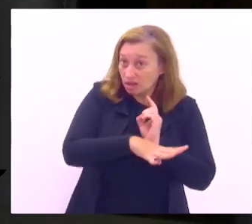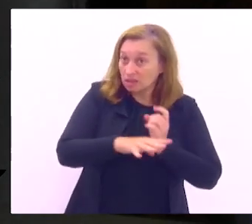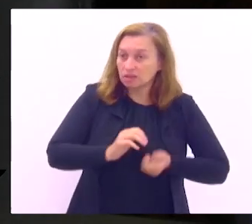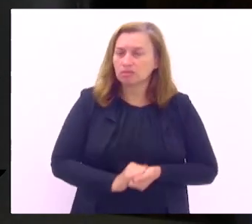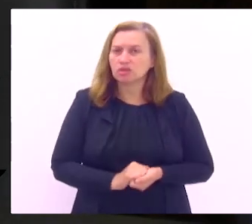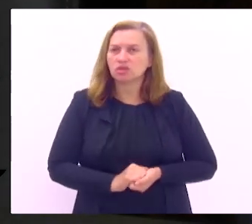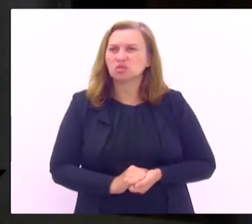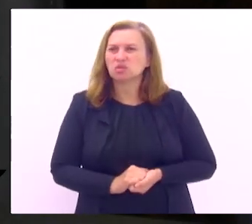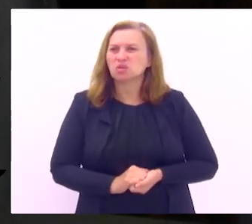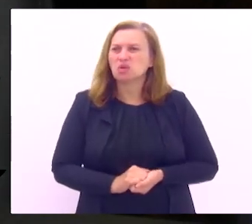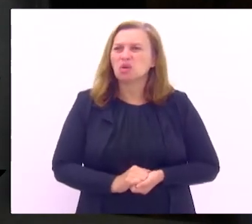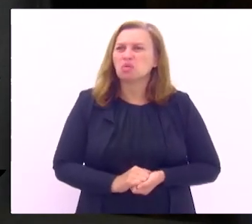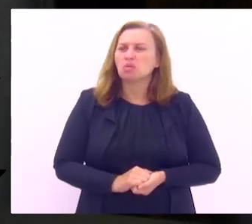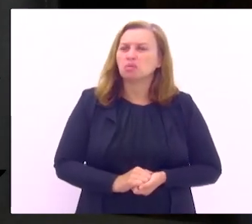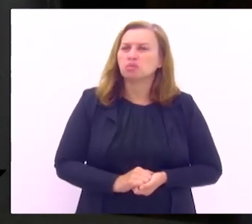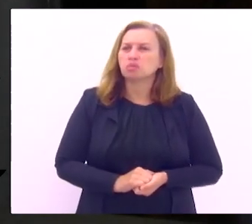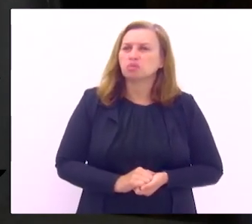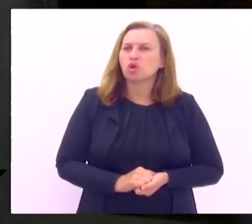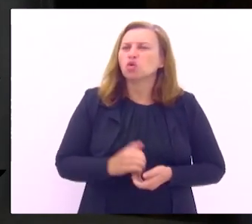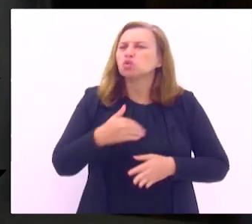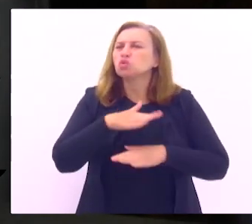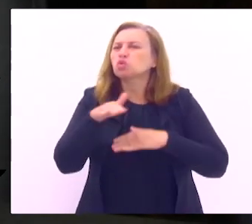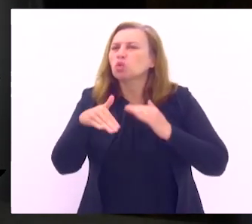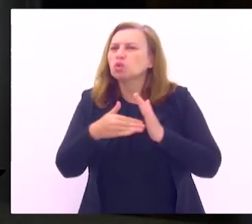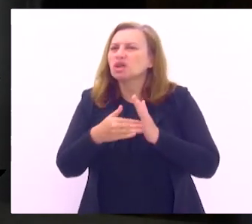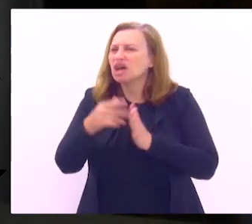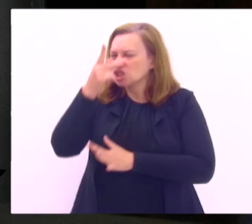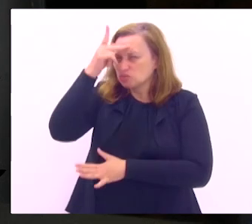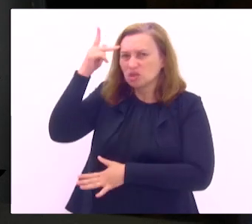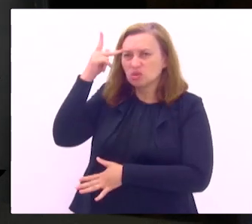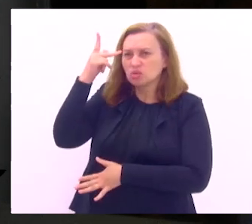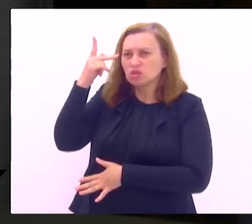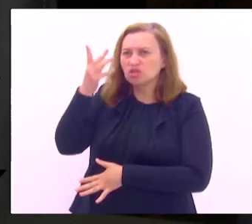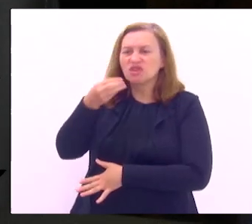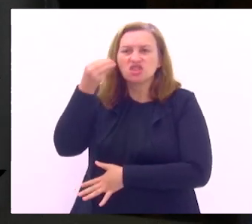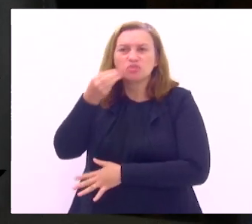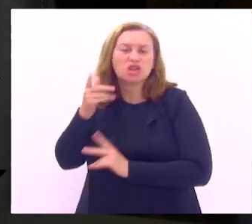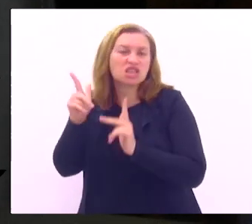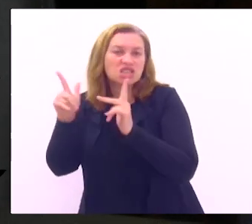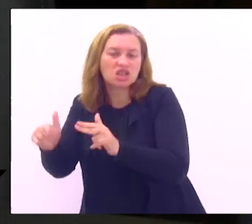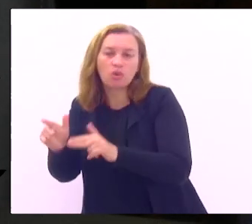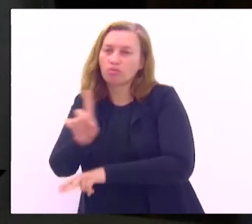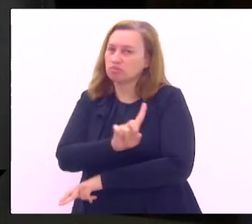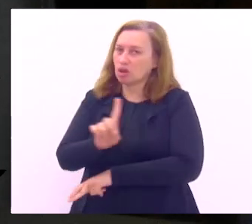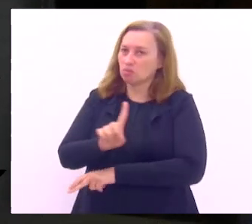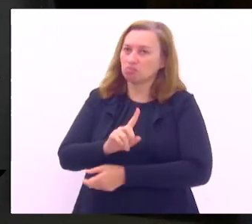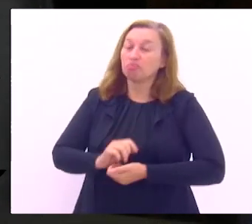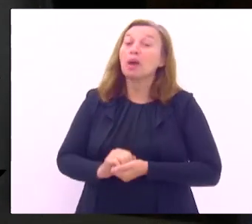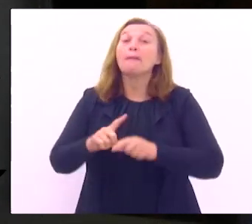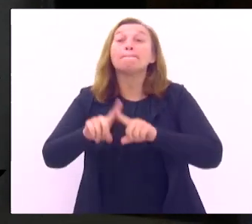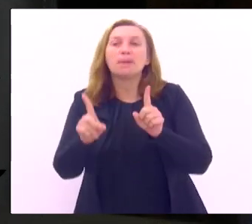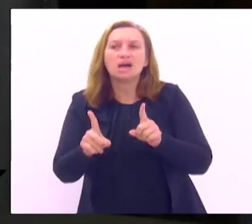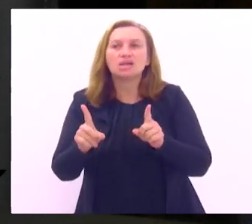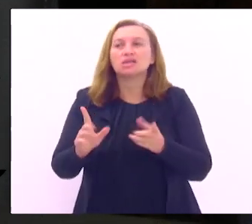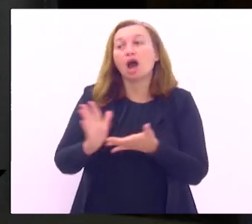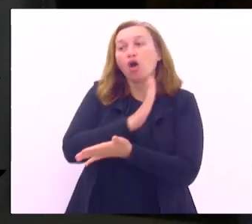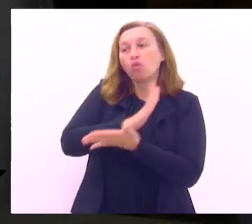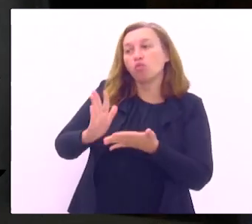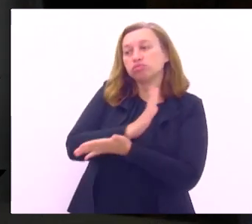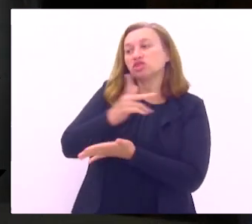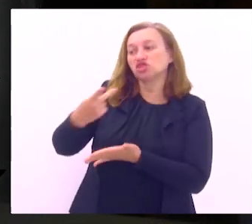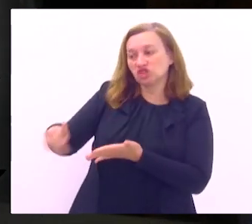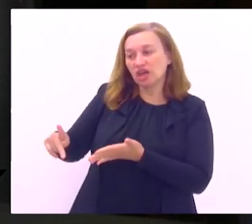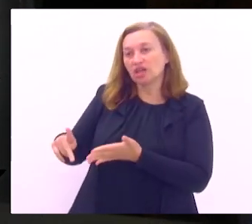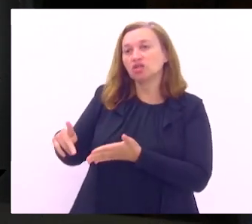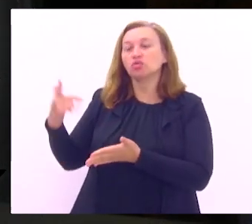Nem todas essas pessoas passaram para um nível olímpico, mas muitas delas fizeram